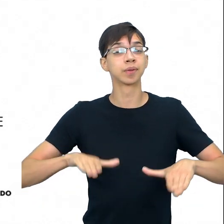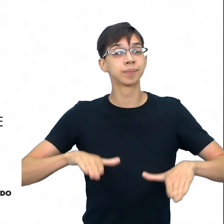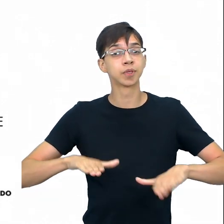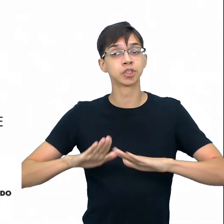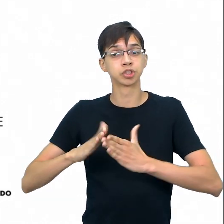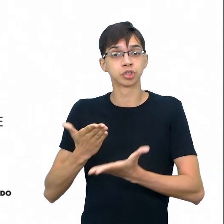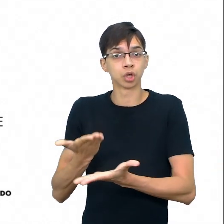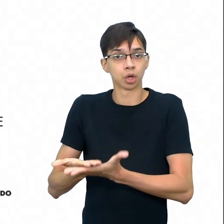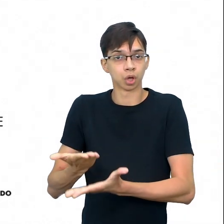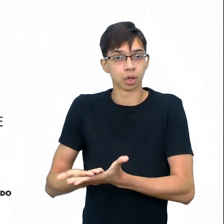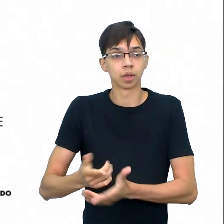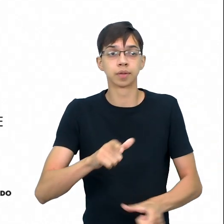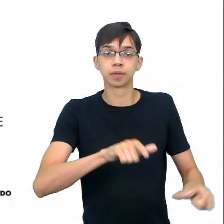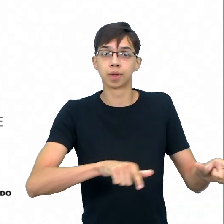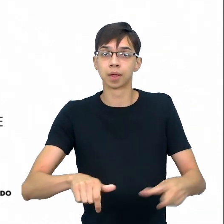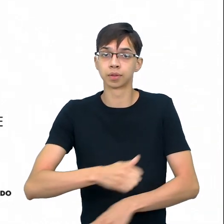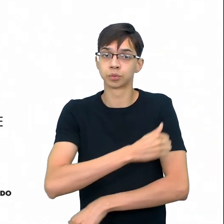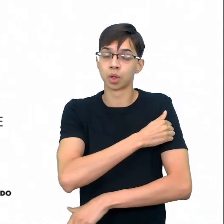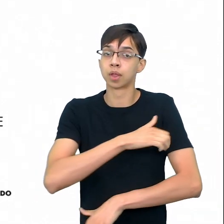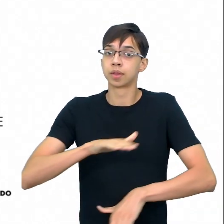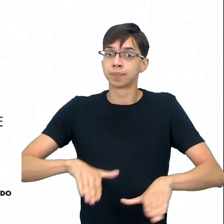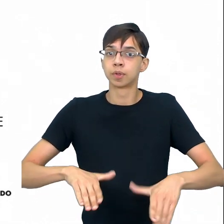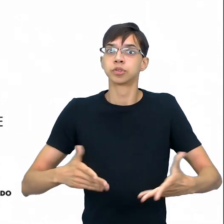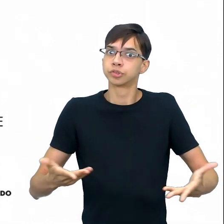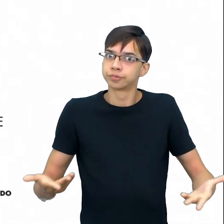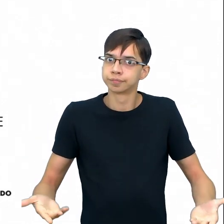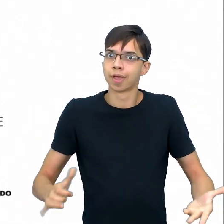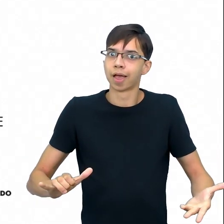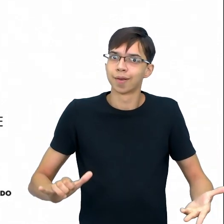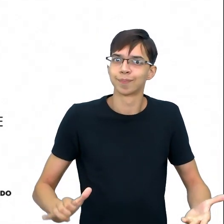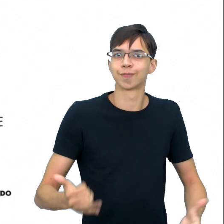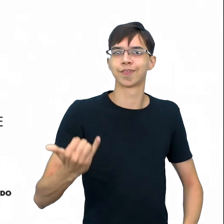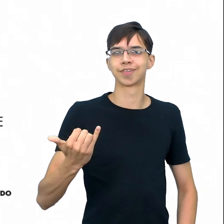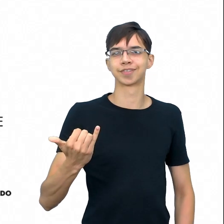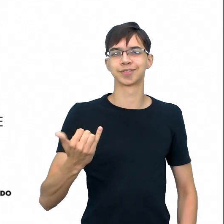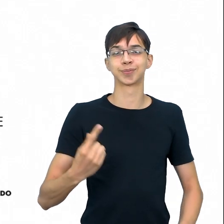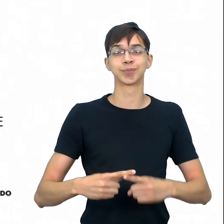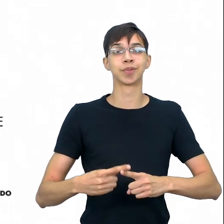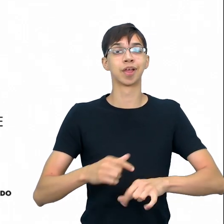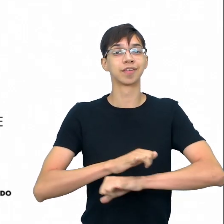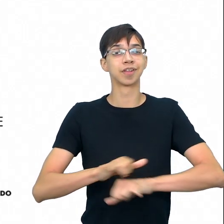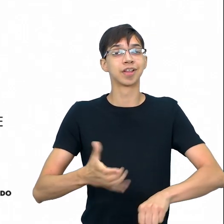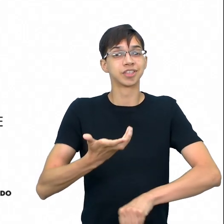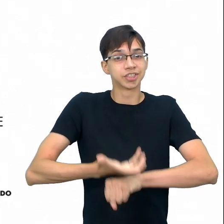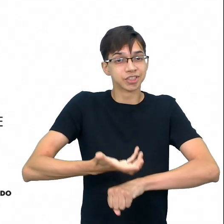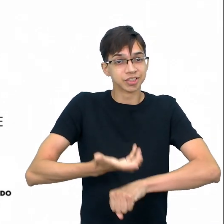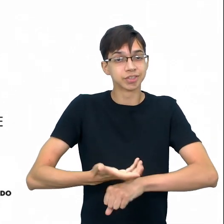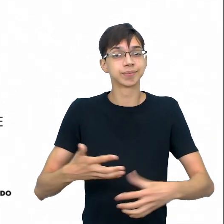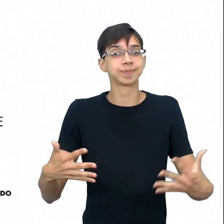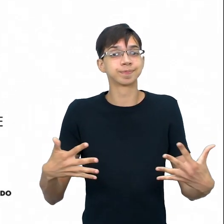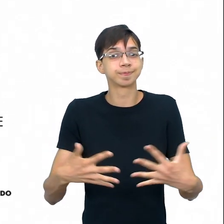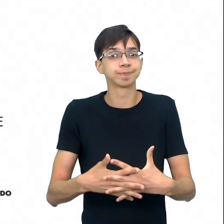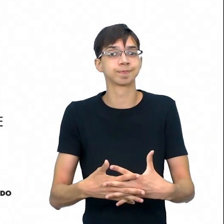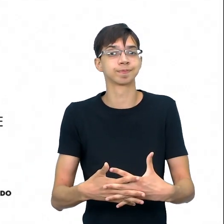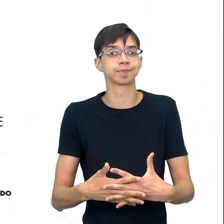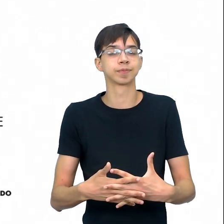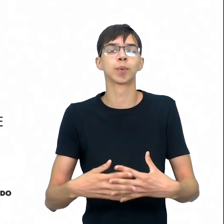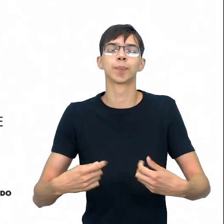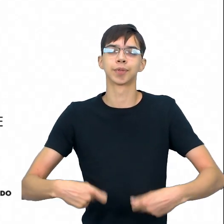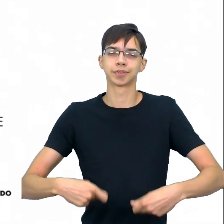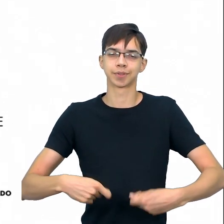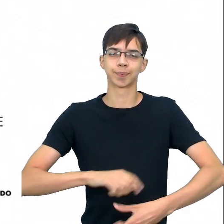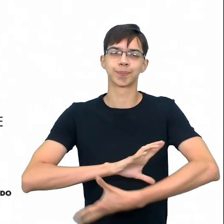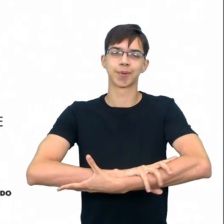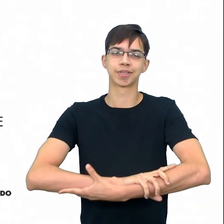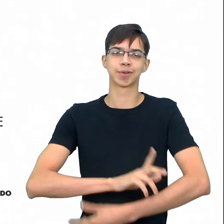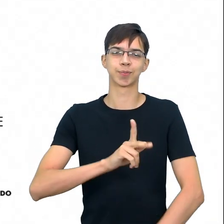dos estudantes, por que não aproveitarmos, já que estamos falando de interdisciplinaridade, e não estabelecermos uma parceria com o